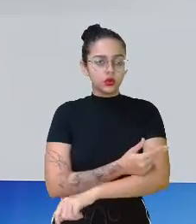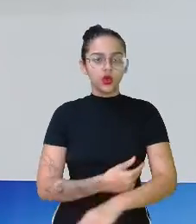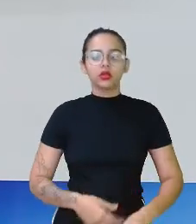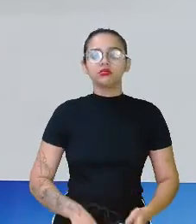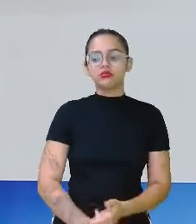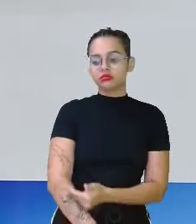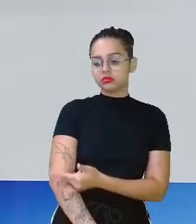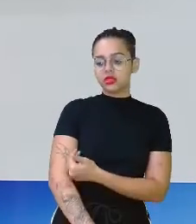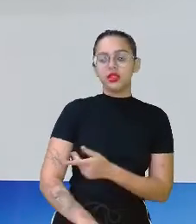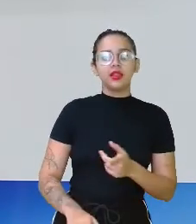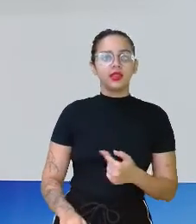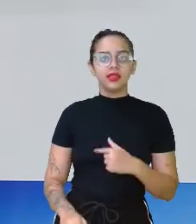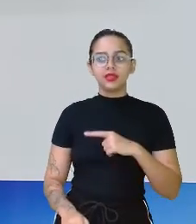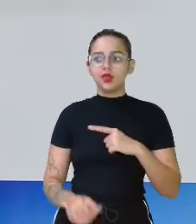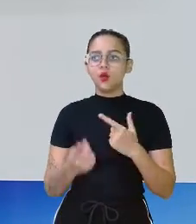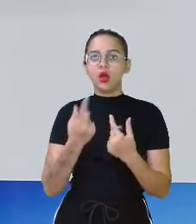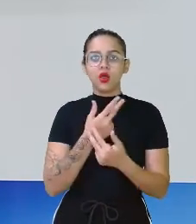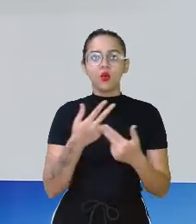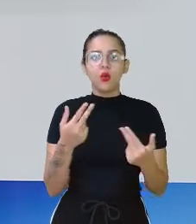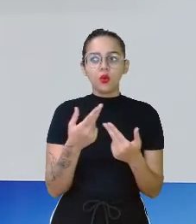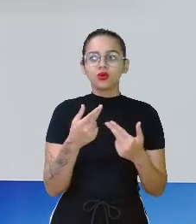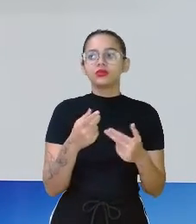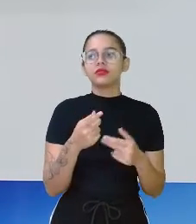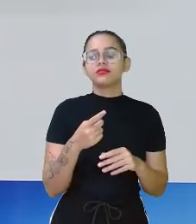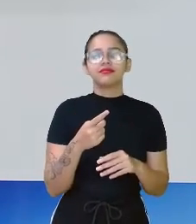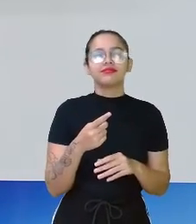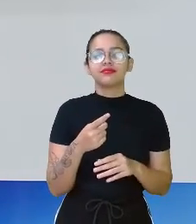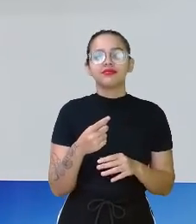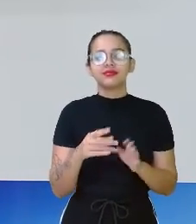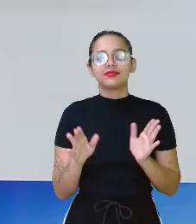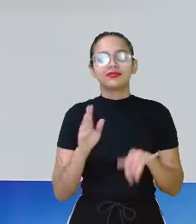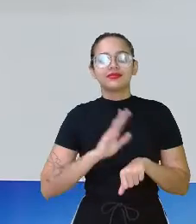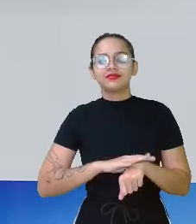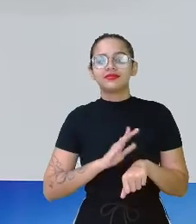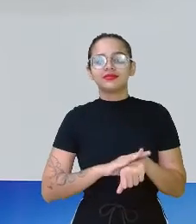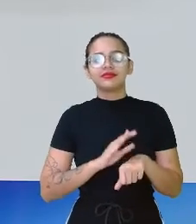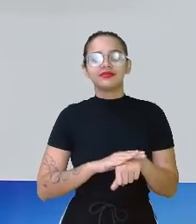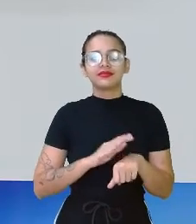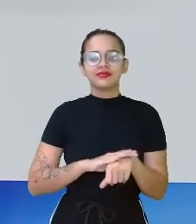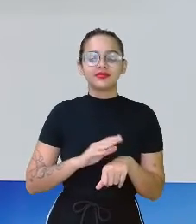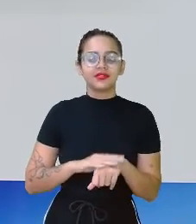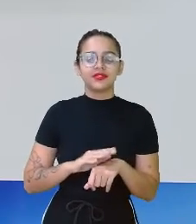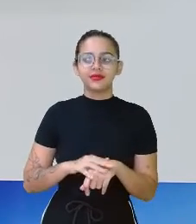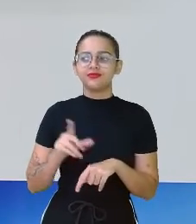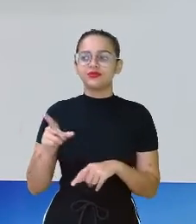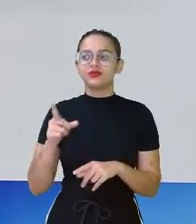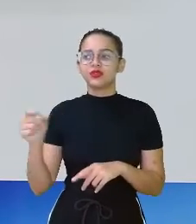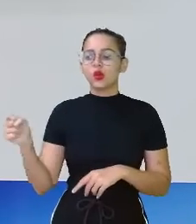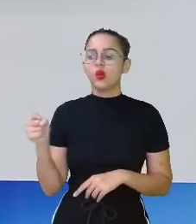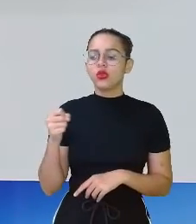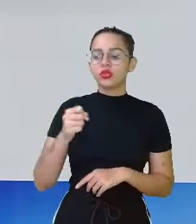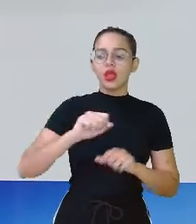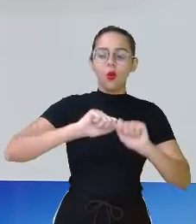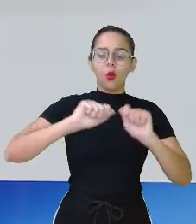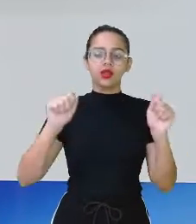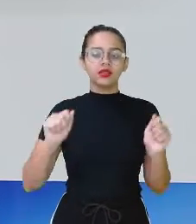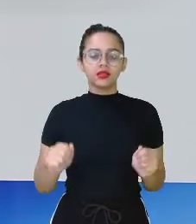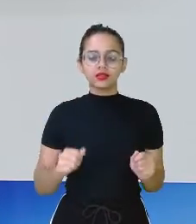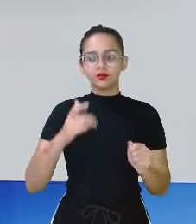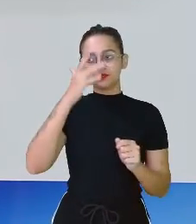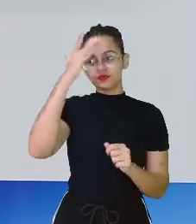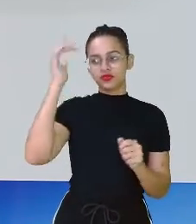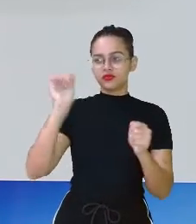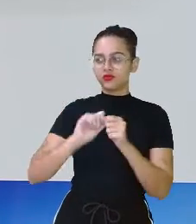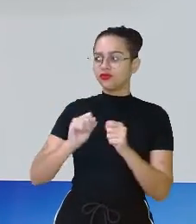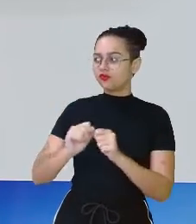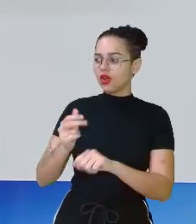uma coisa autoral agora, né, em cima dessa coisa da tatuagem. Você contrata um artista tatuador que faz